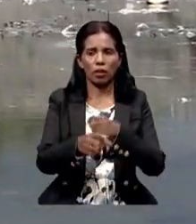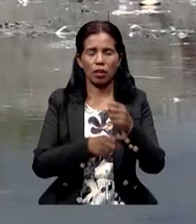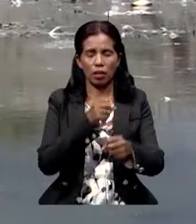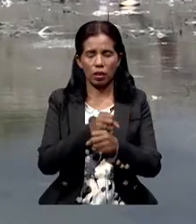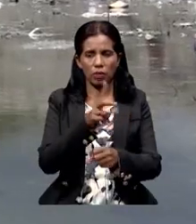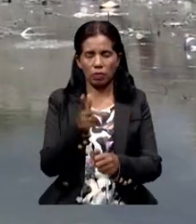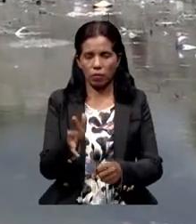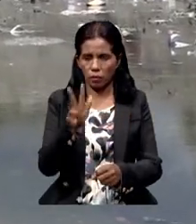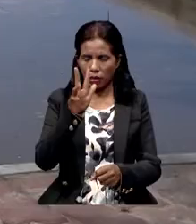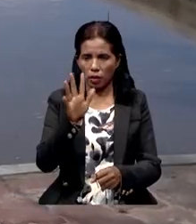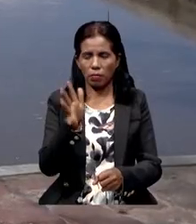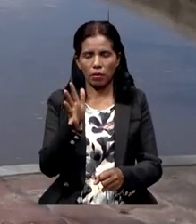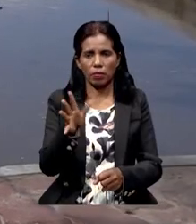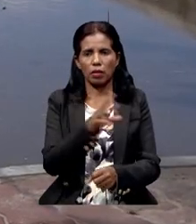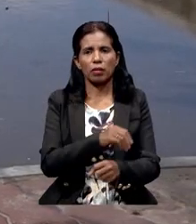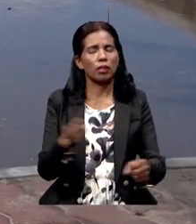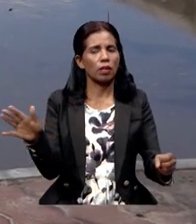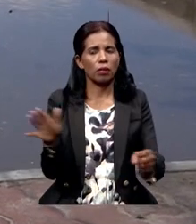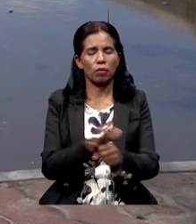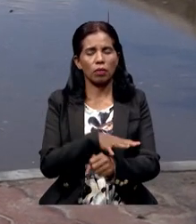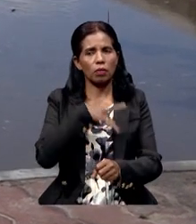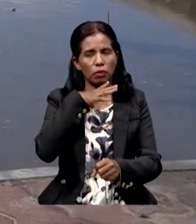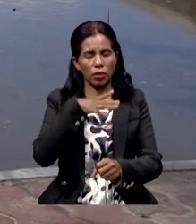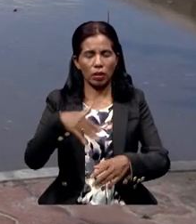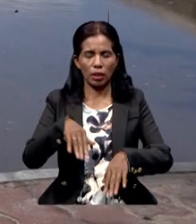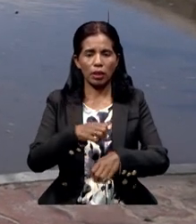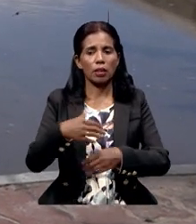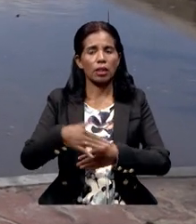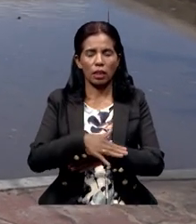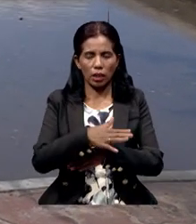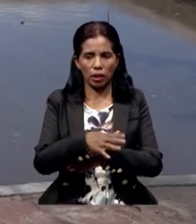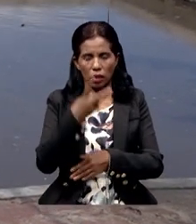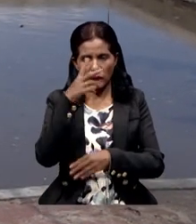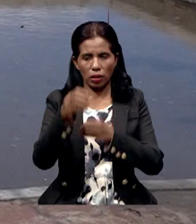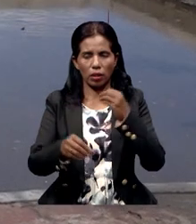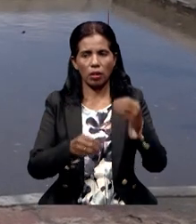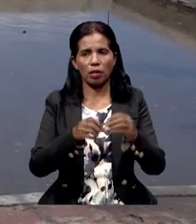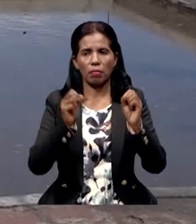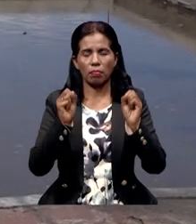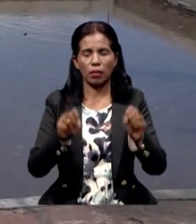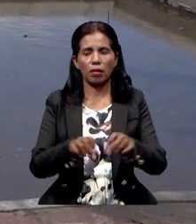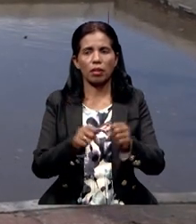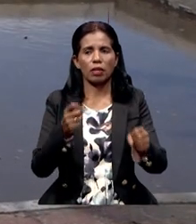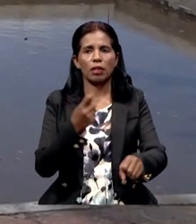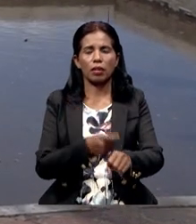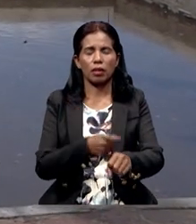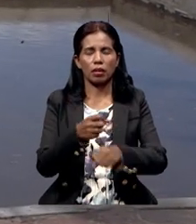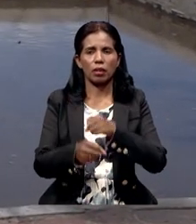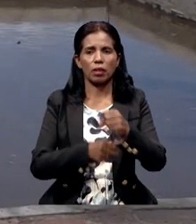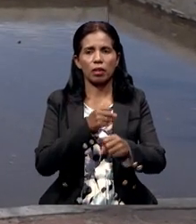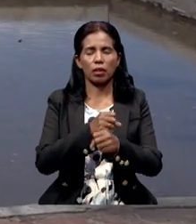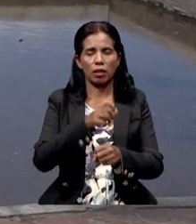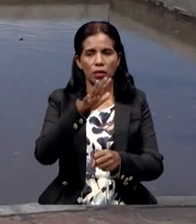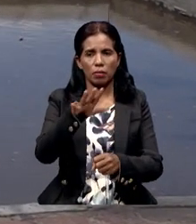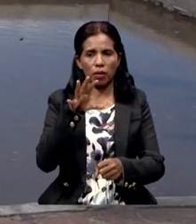nulu, oceano se nakon ho lisu duke ikan, no previsão ba lisu sirane, belerahun ho duração tinan atus lima to